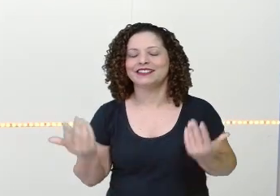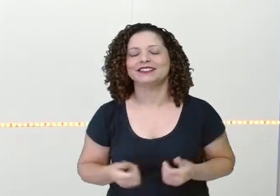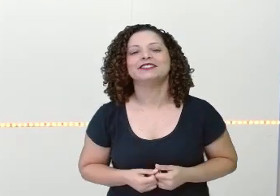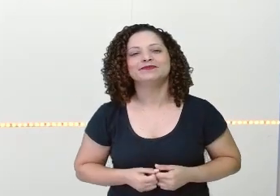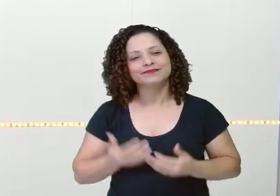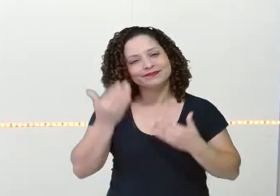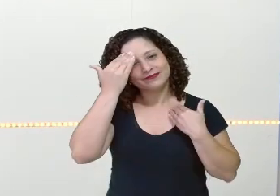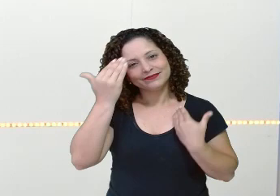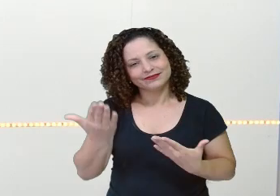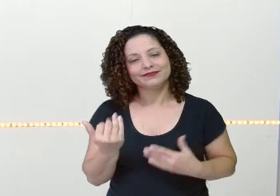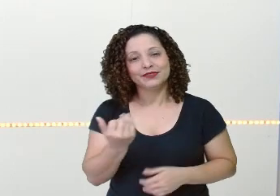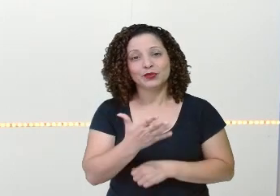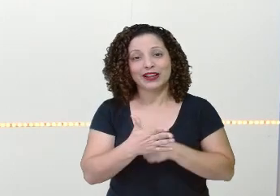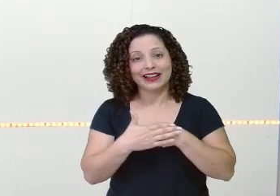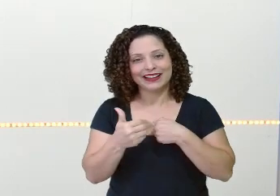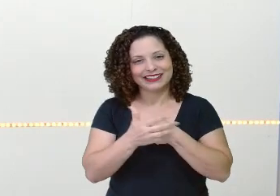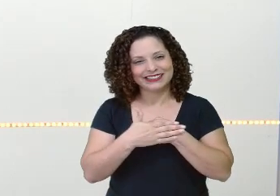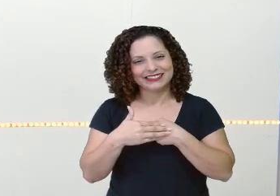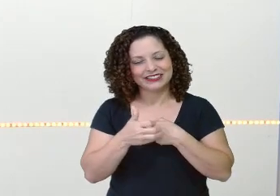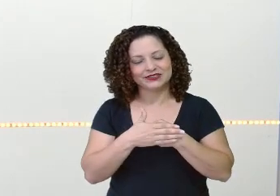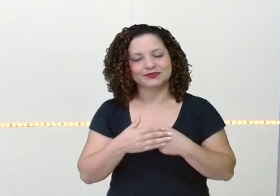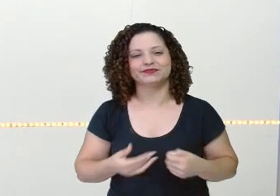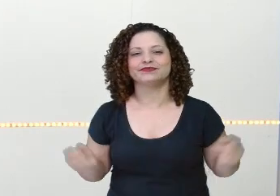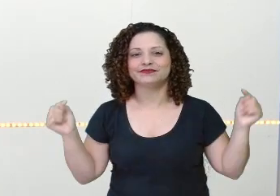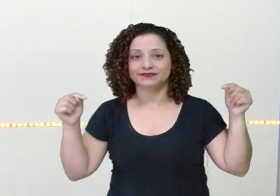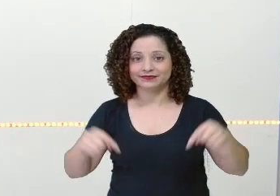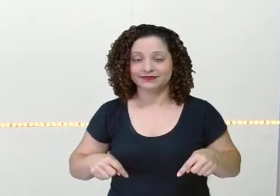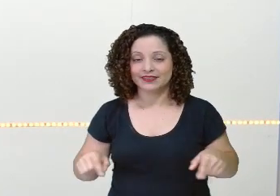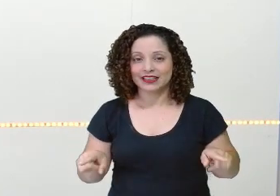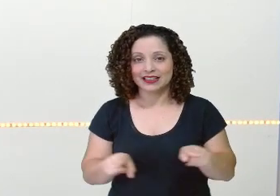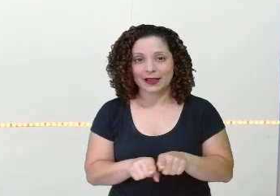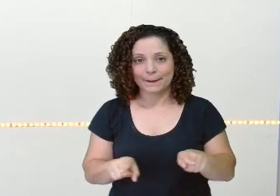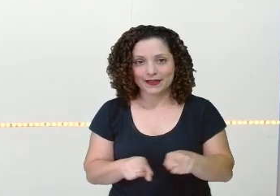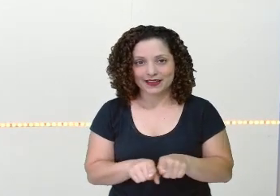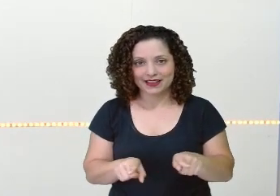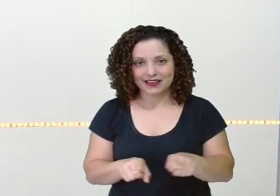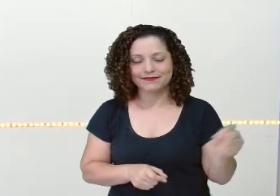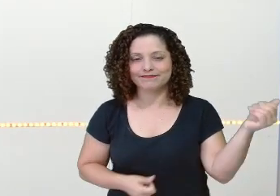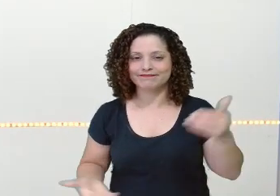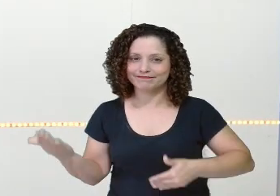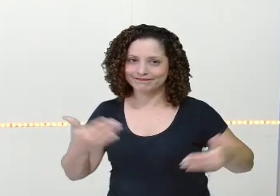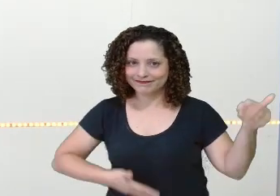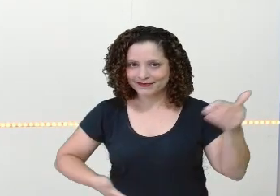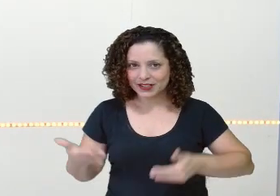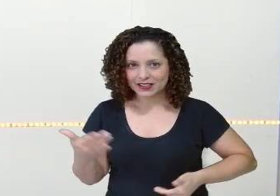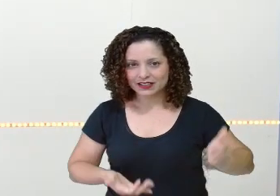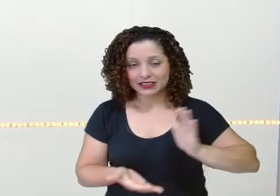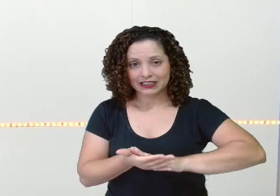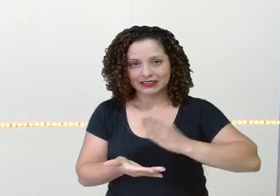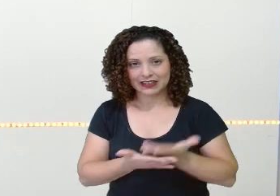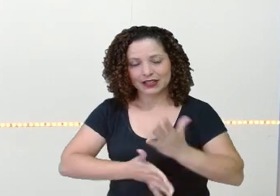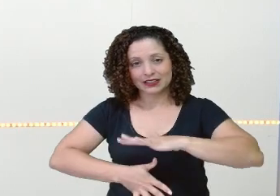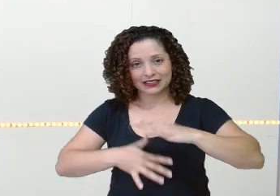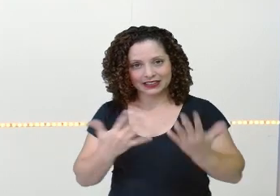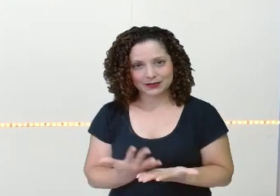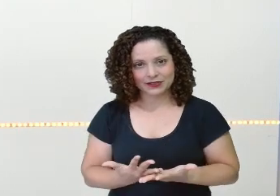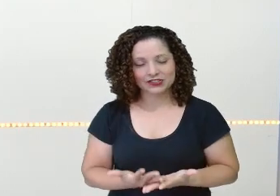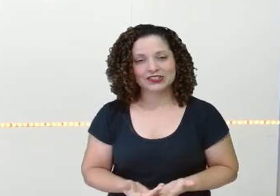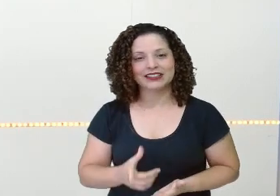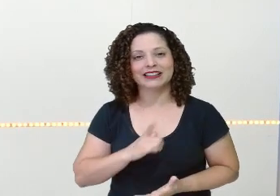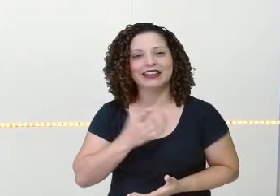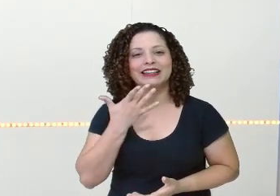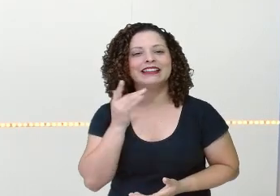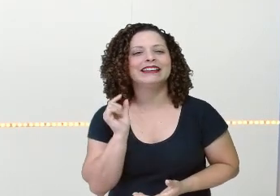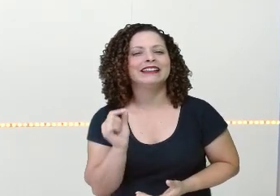obrigada pelo carinho de vocês, tá? E aqui também, fazendo como intérprete de Libras hoje na nossa aula, nós estamos com